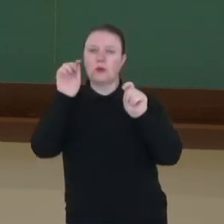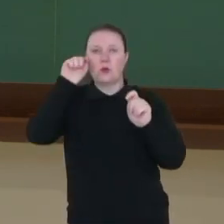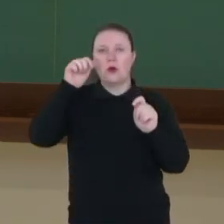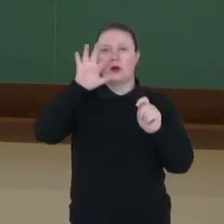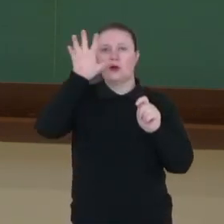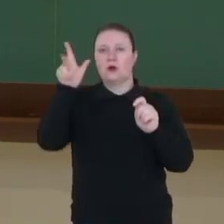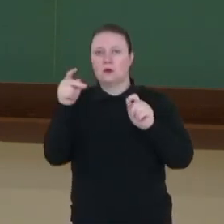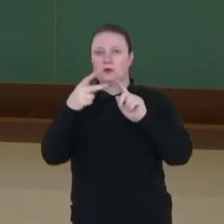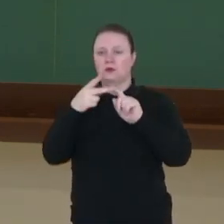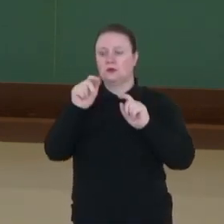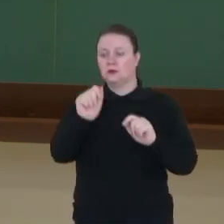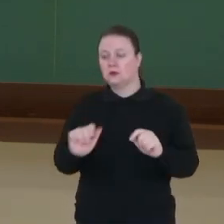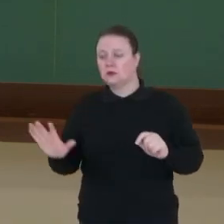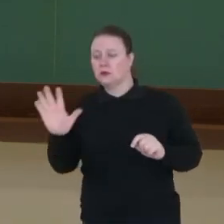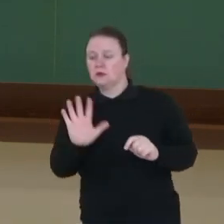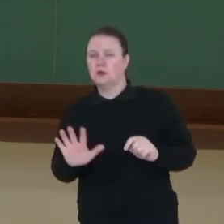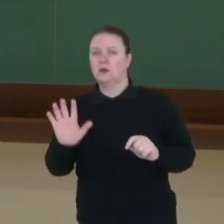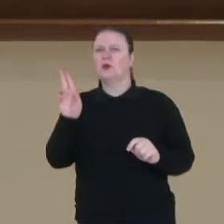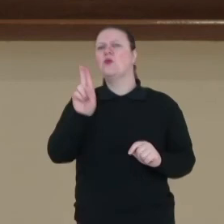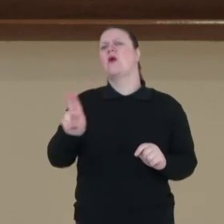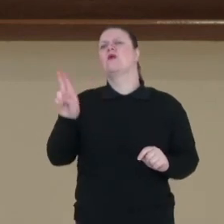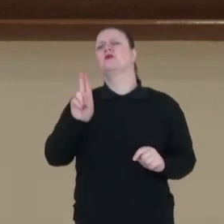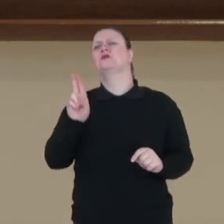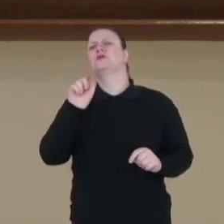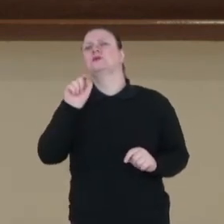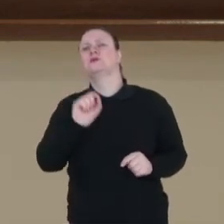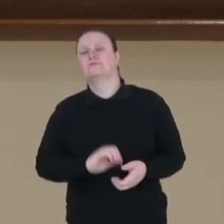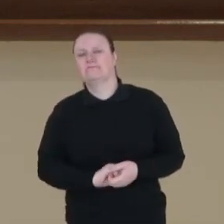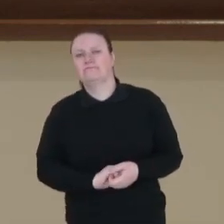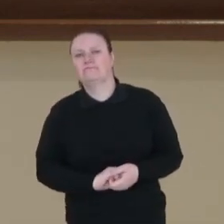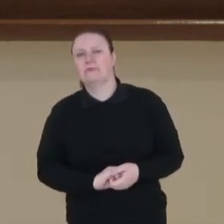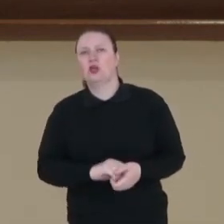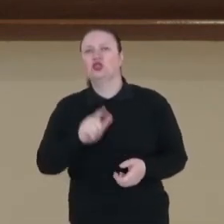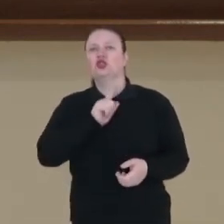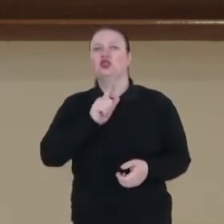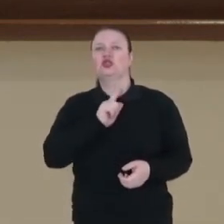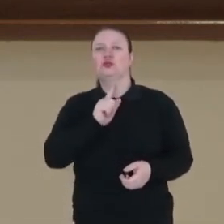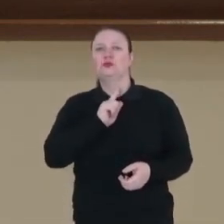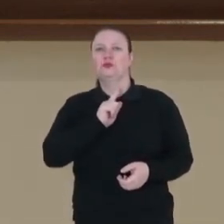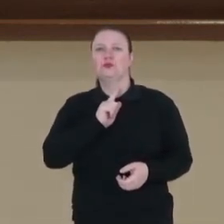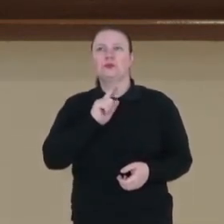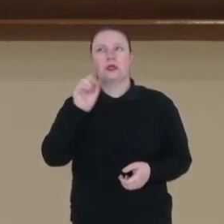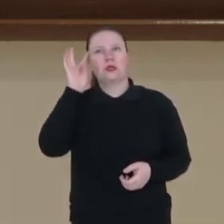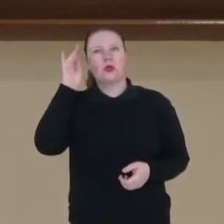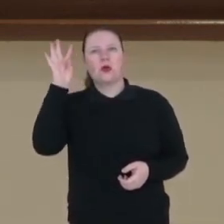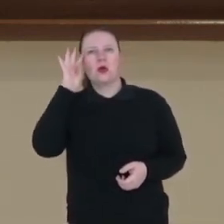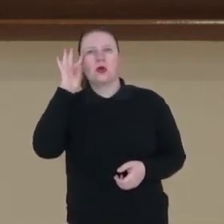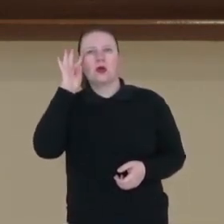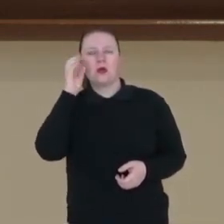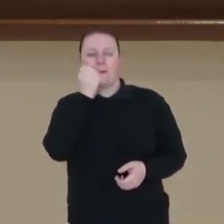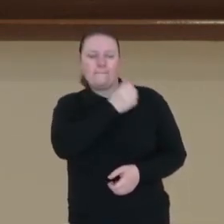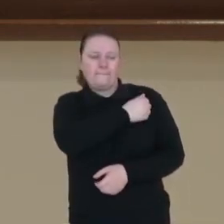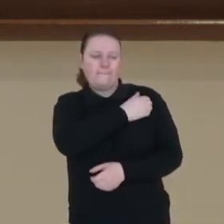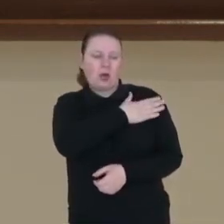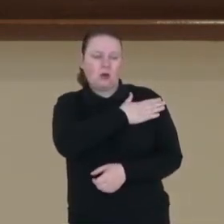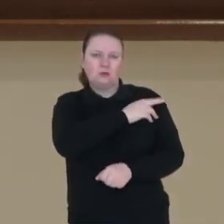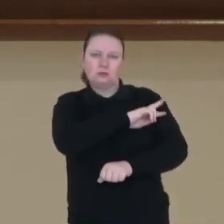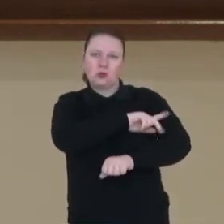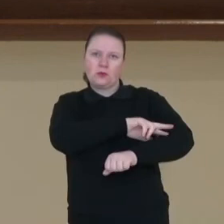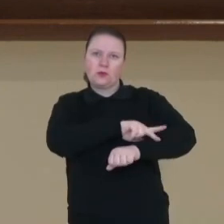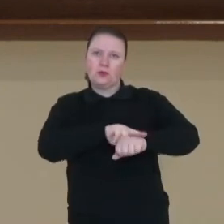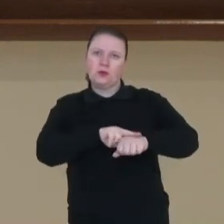a Ásia, eles vão utilizar de conceitos, de uma teoria, teorias racistas. Nesse caso, eles vão